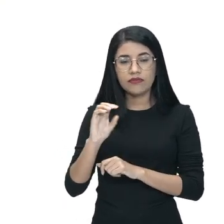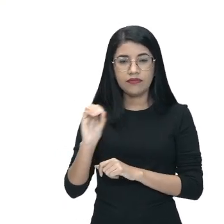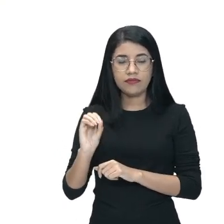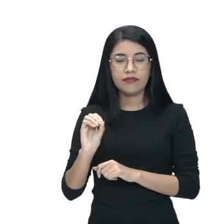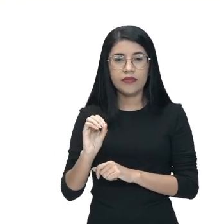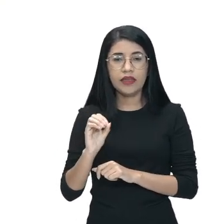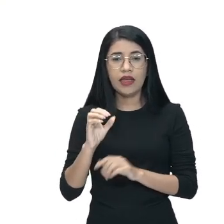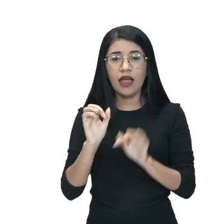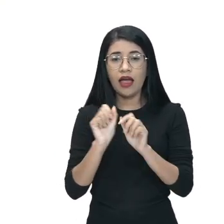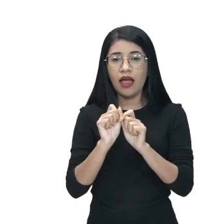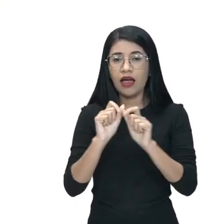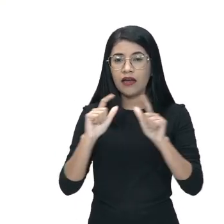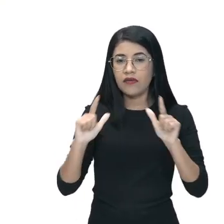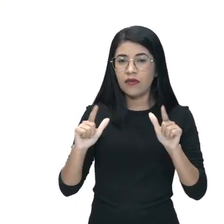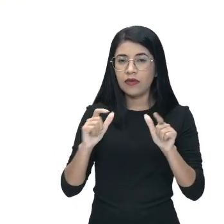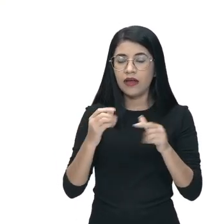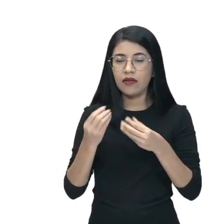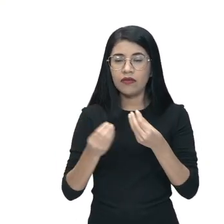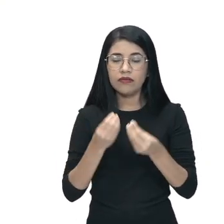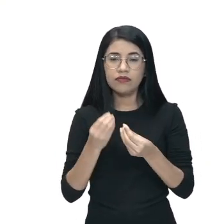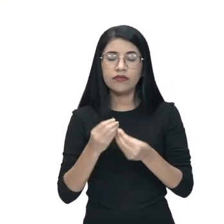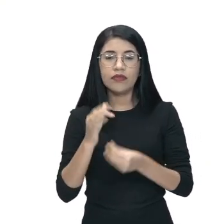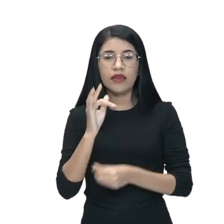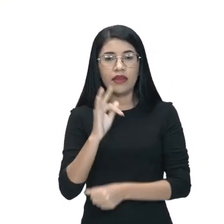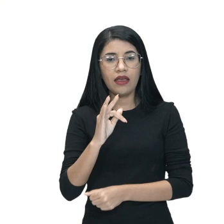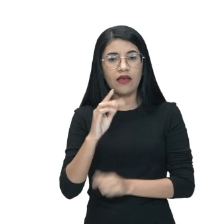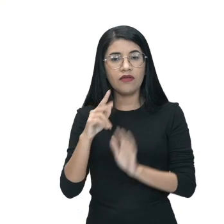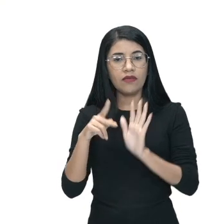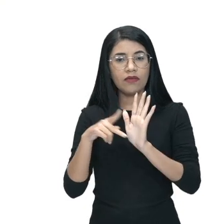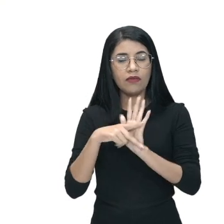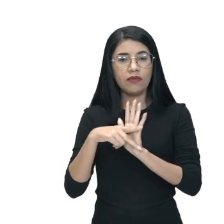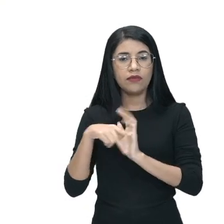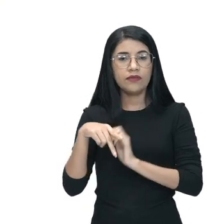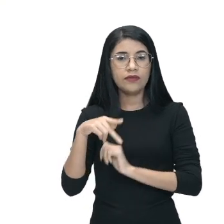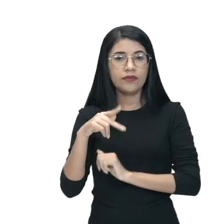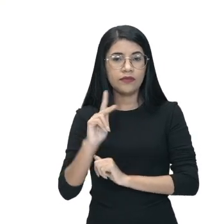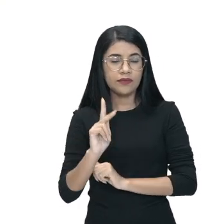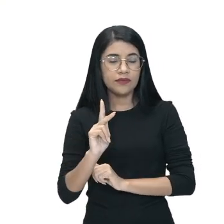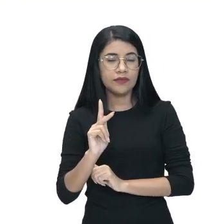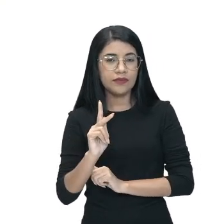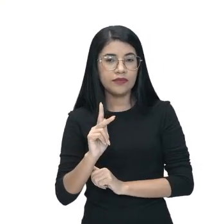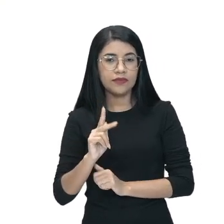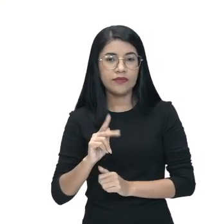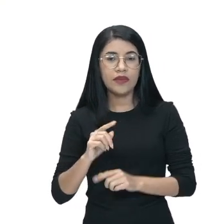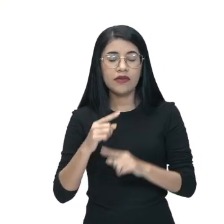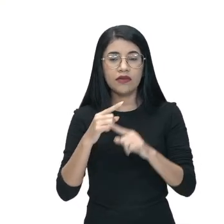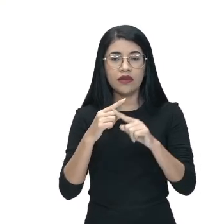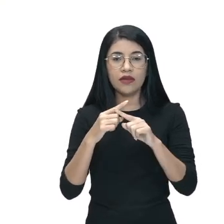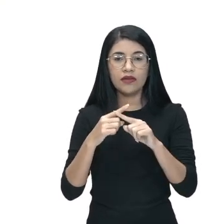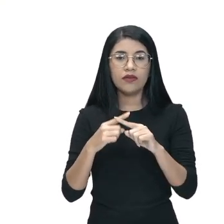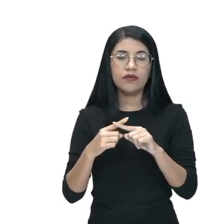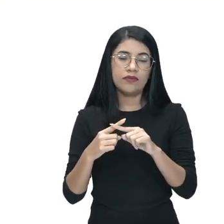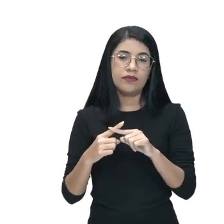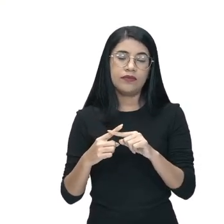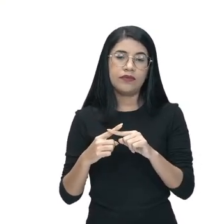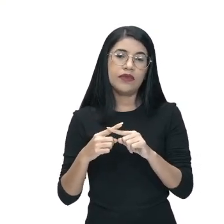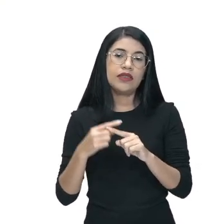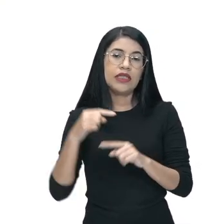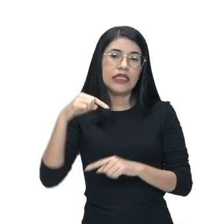para calcular a força F igual a K, que é a constante, vezes